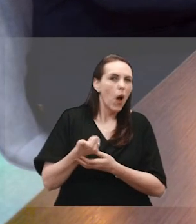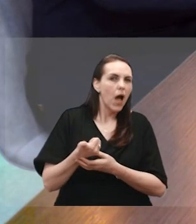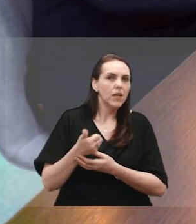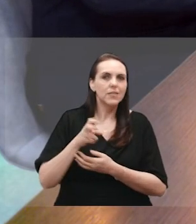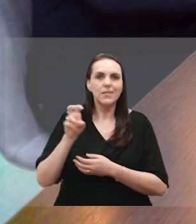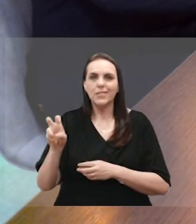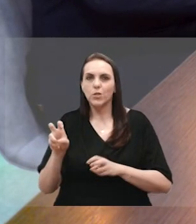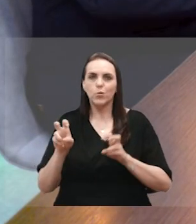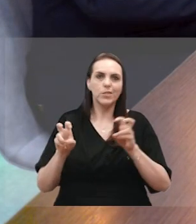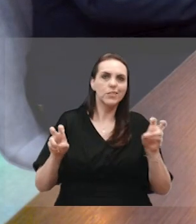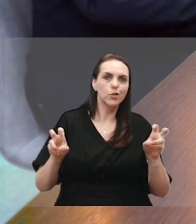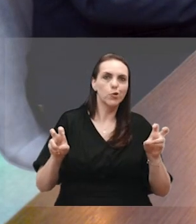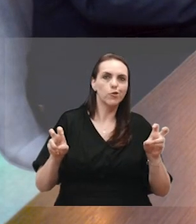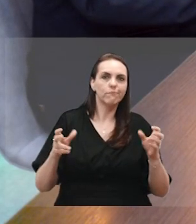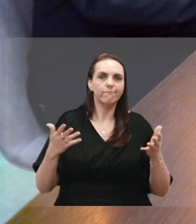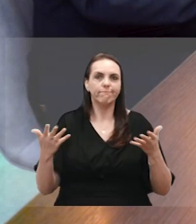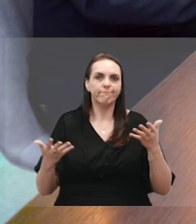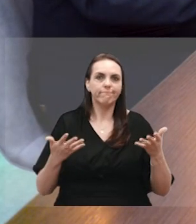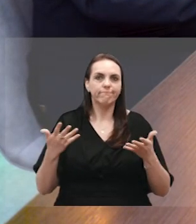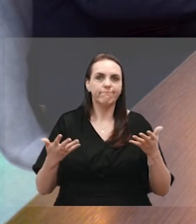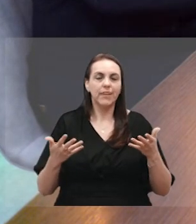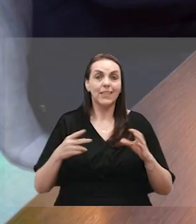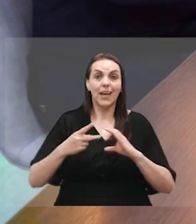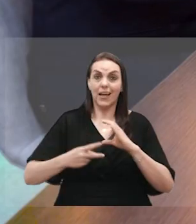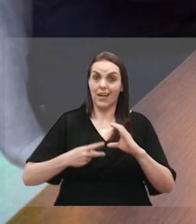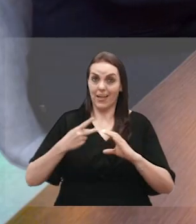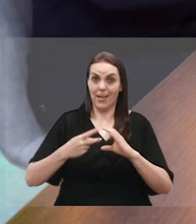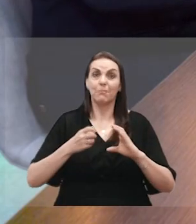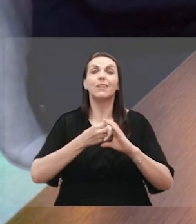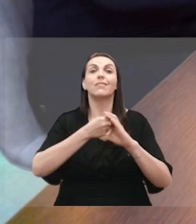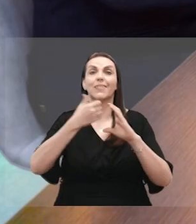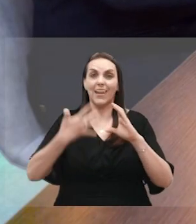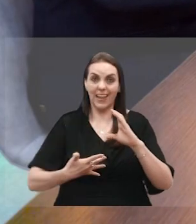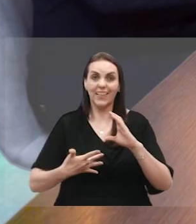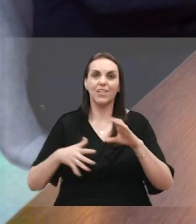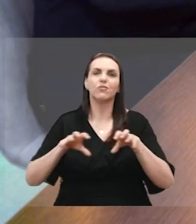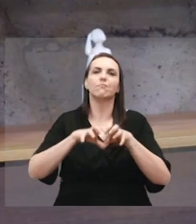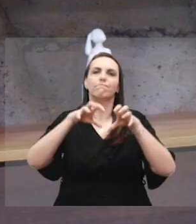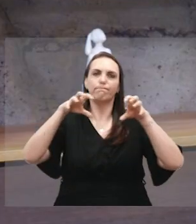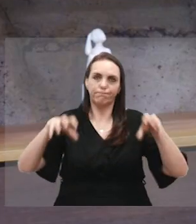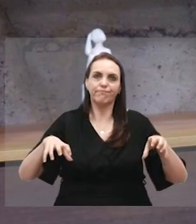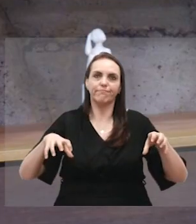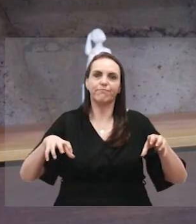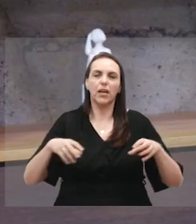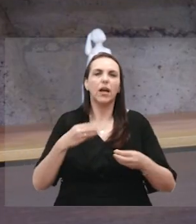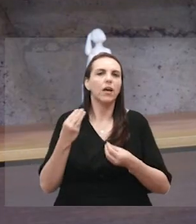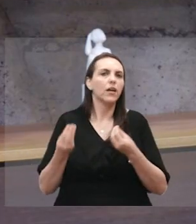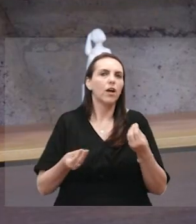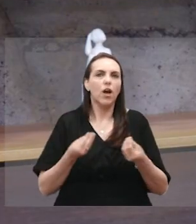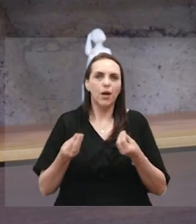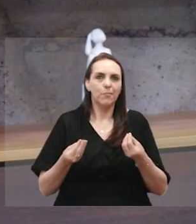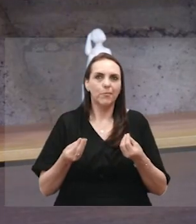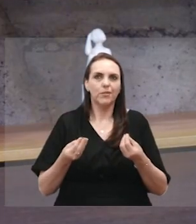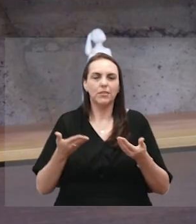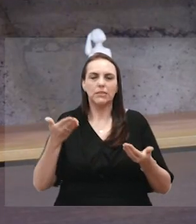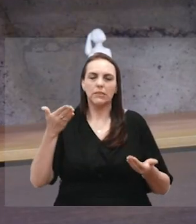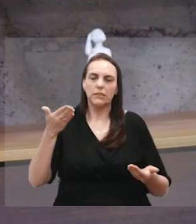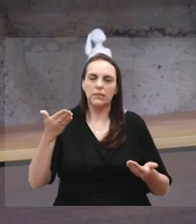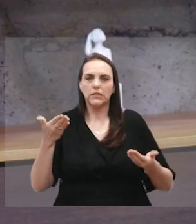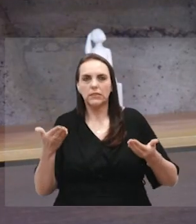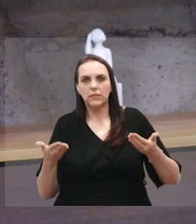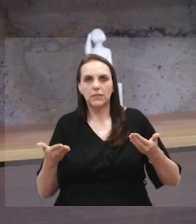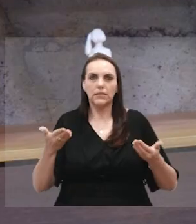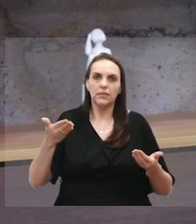quase que 5-5 ali. Então a Câmara ainda caracteriza essa polarização e com um